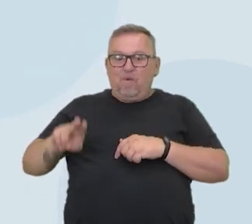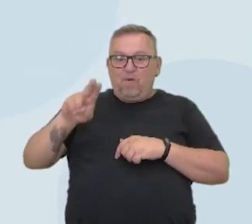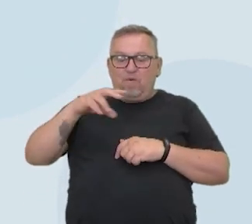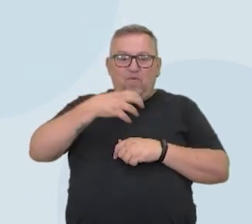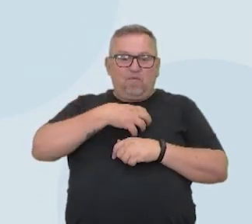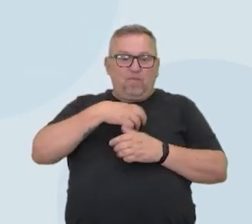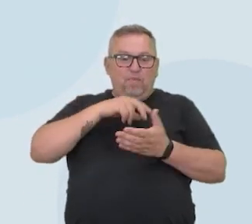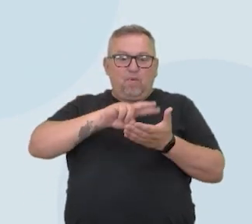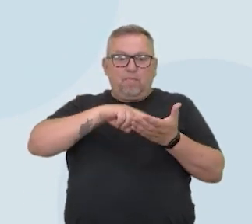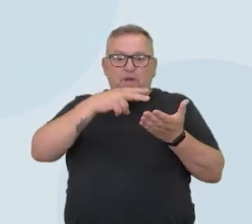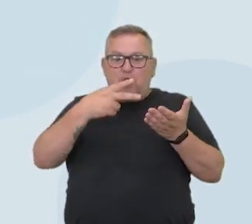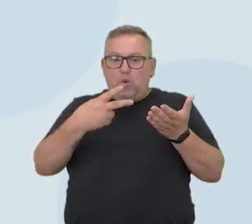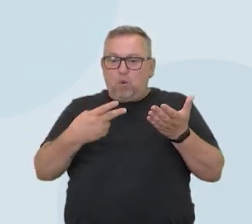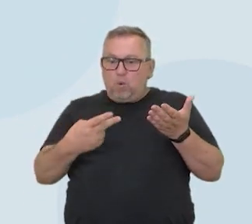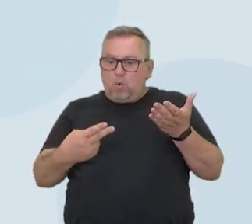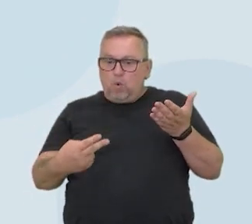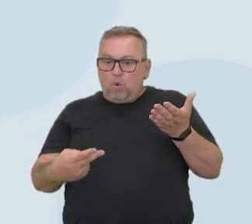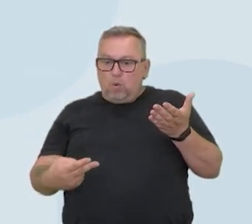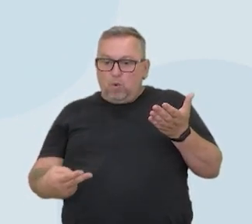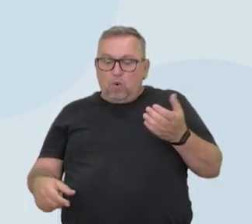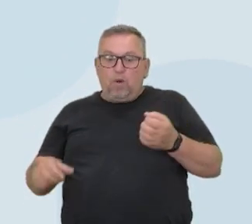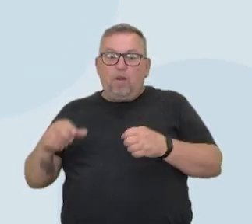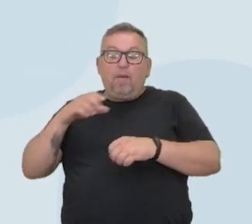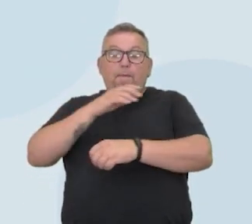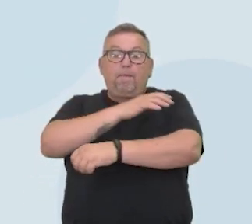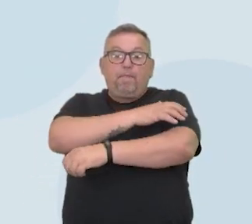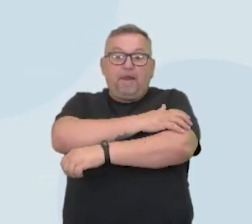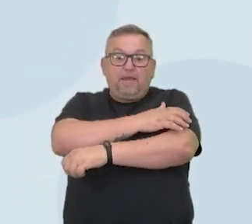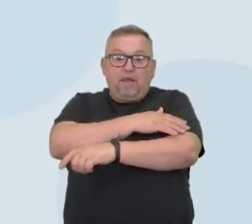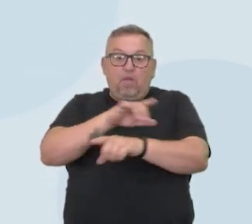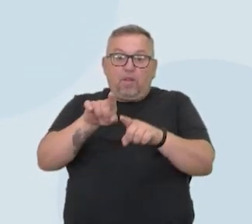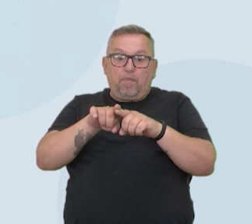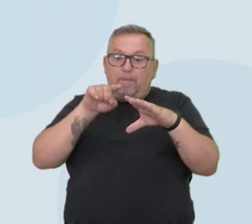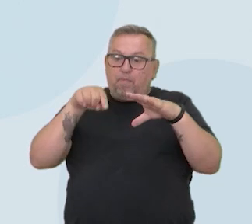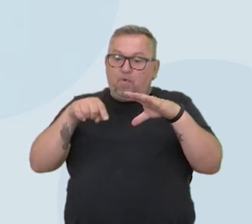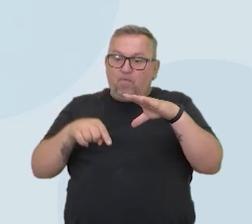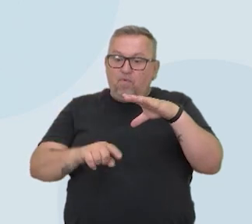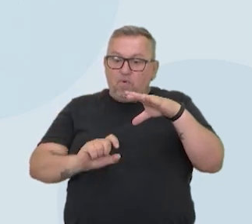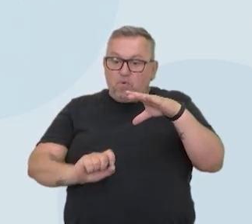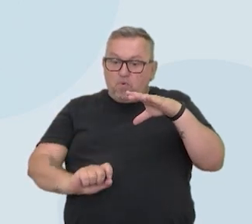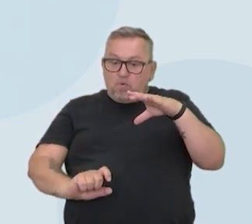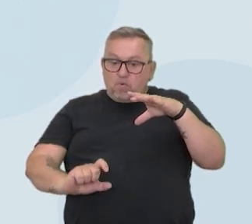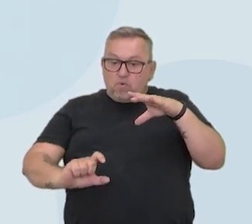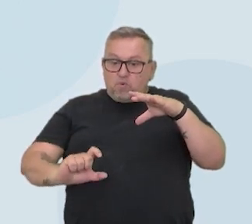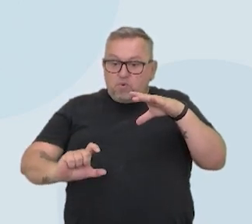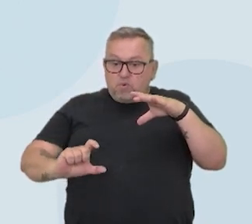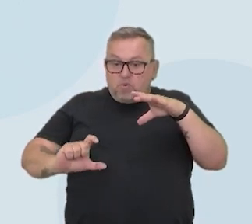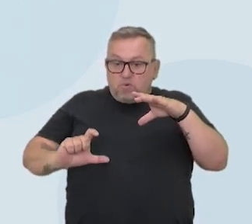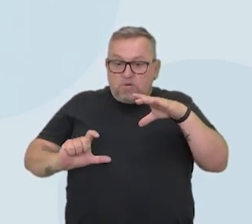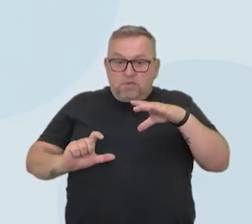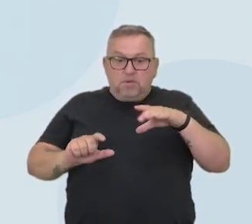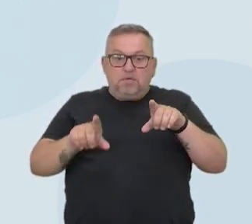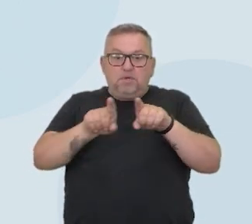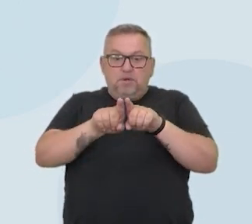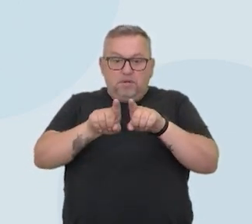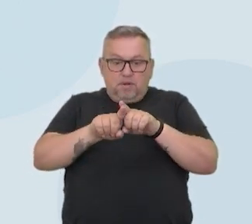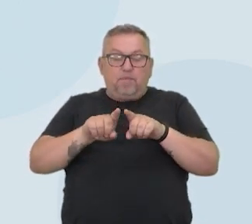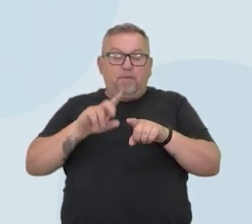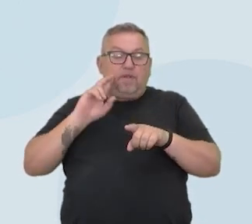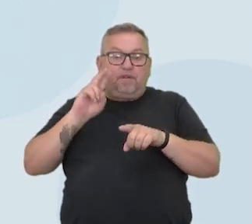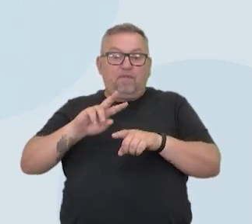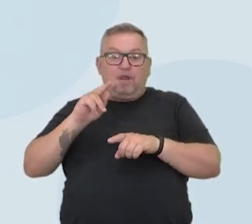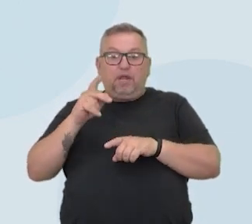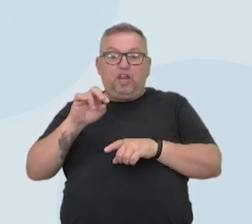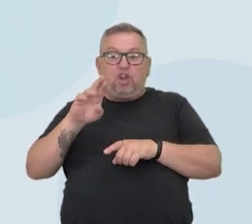de mergulhos que nós temos, pressão sobre as profundezas, onde a gente falou sobre como que é a pressão hidrostática, né?